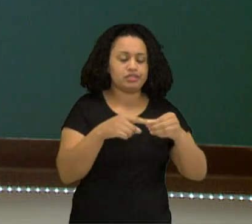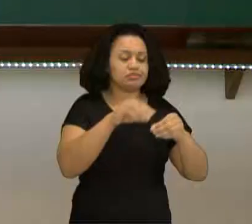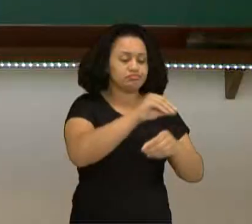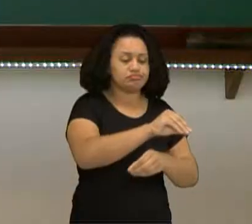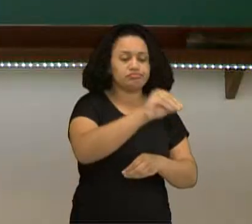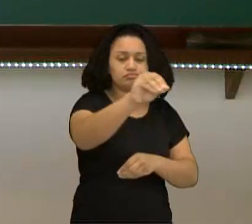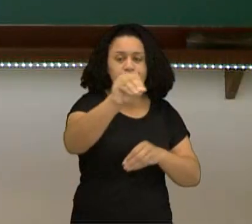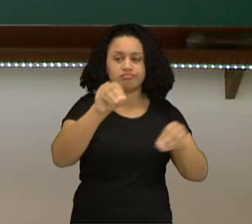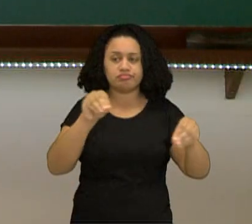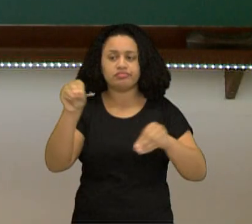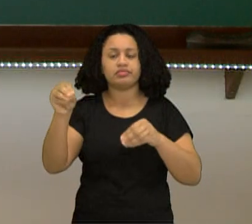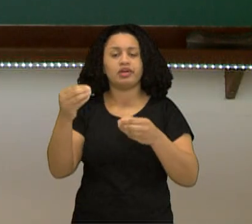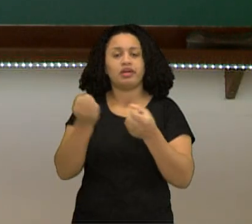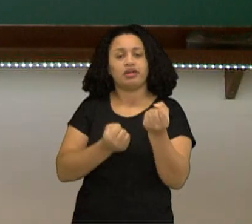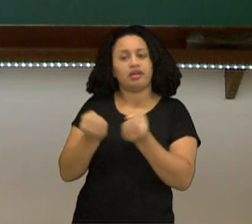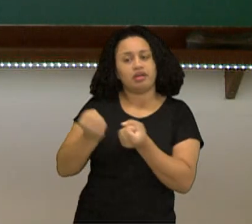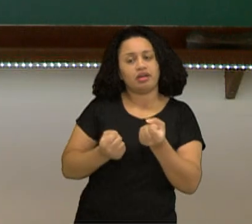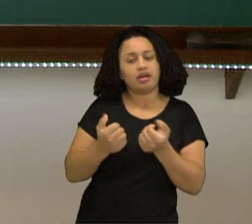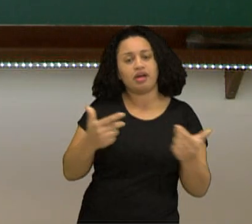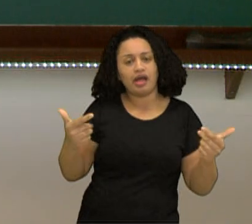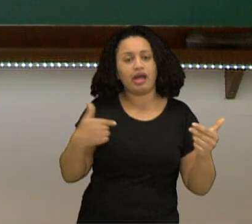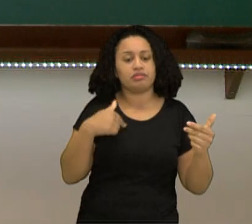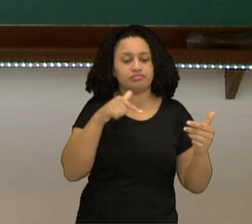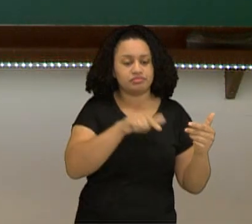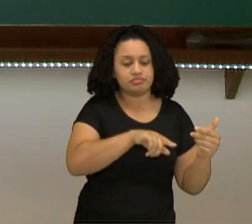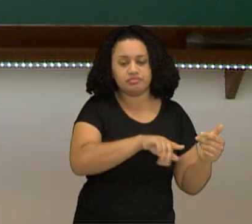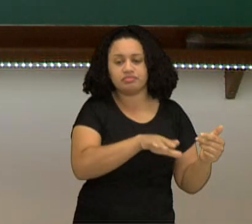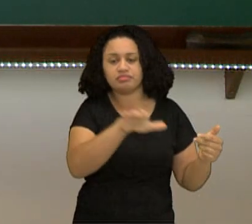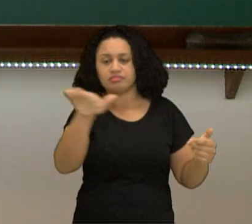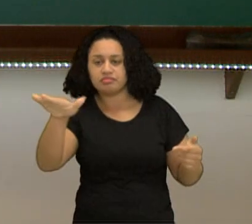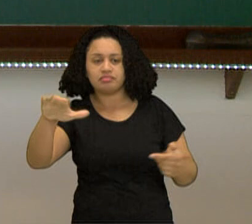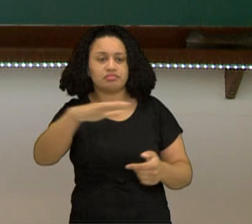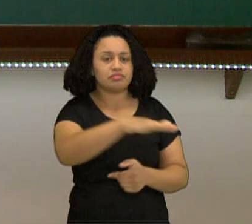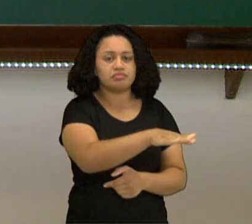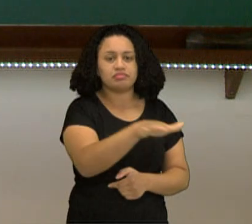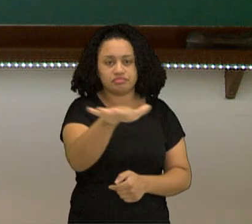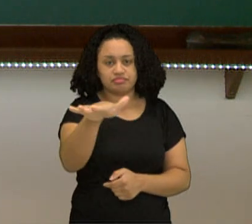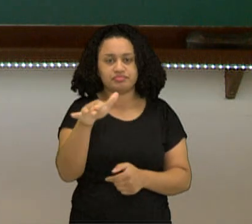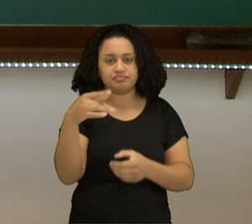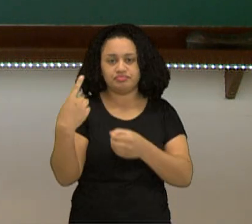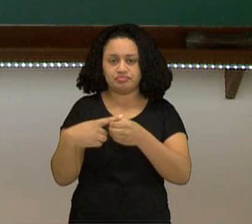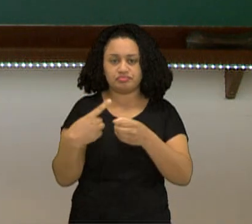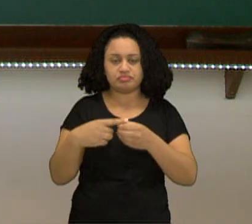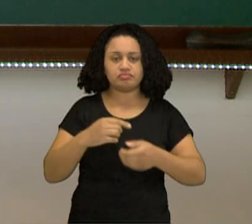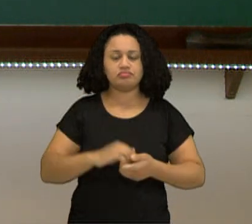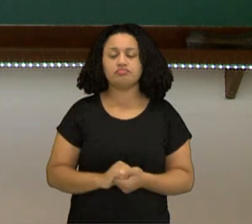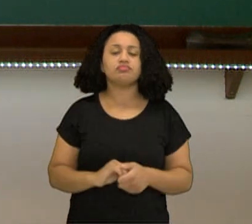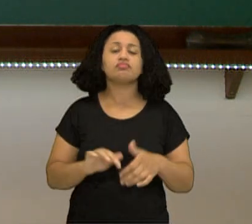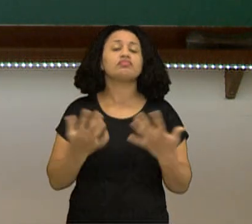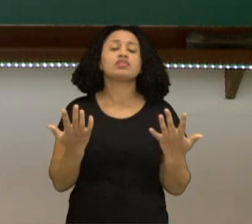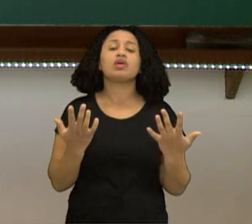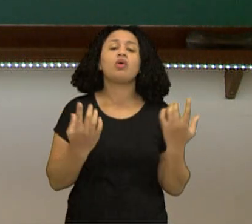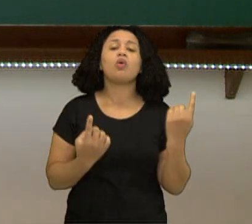cidade em automóveis, você se deslocar ali na cidade. Então,